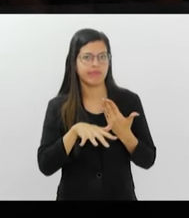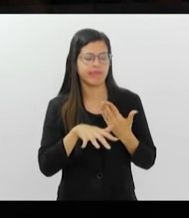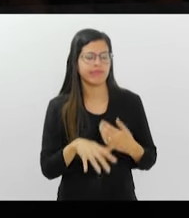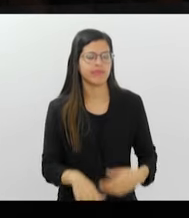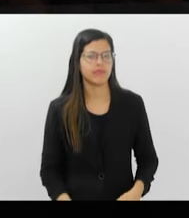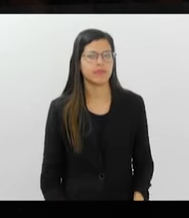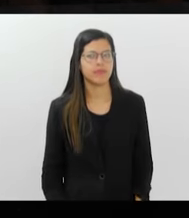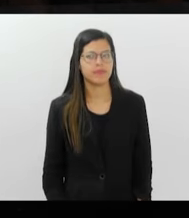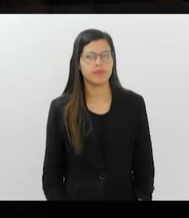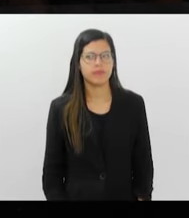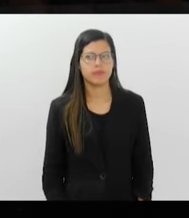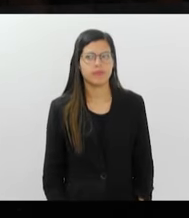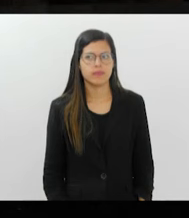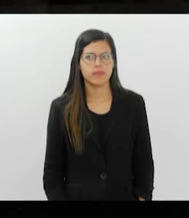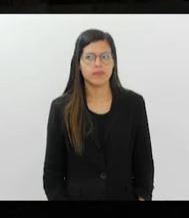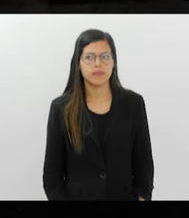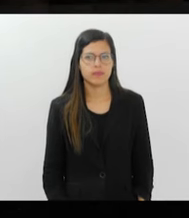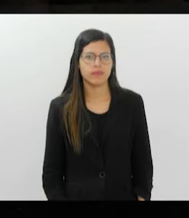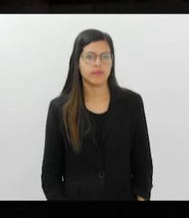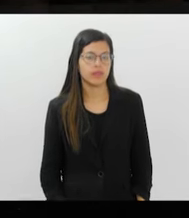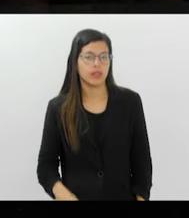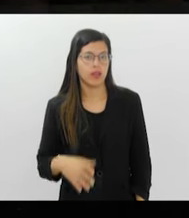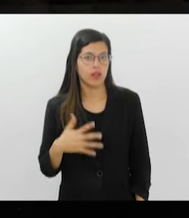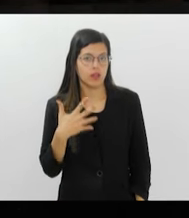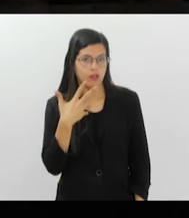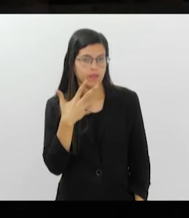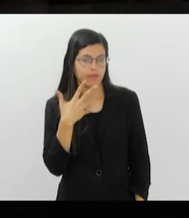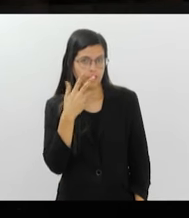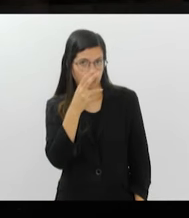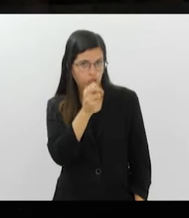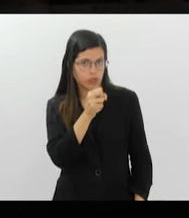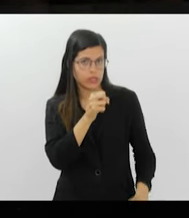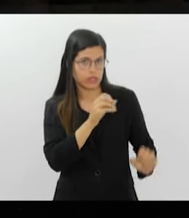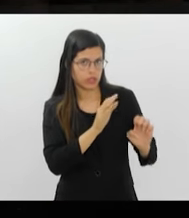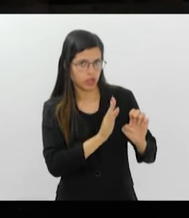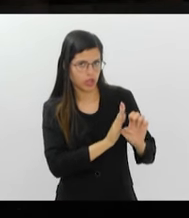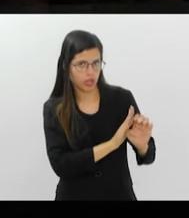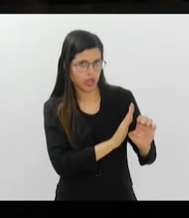das forças mais à esquerda, o PT,